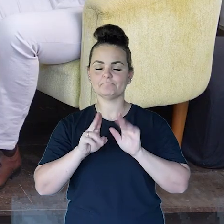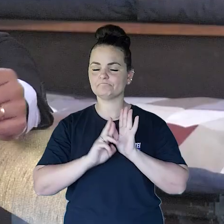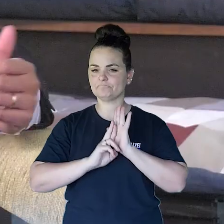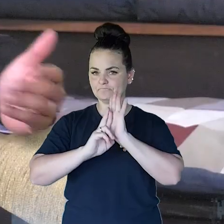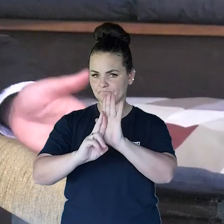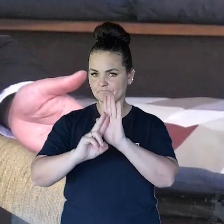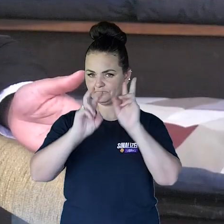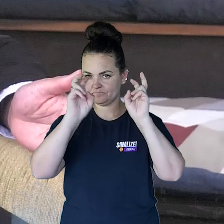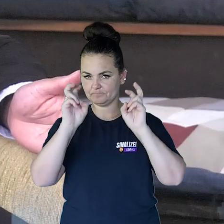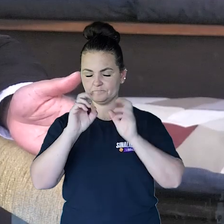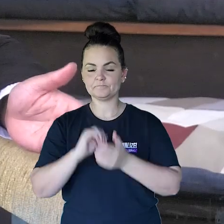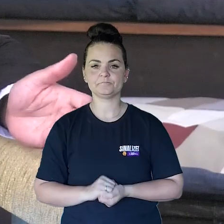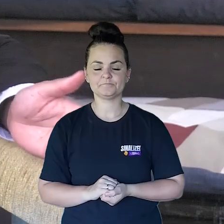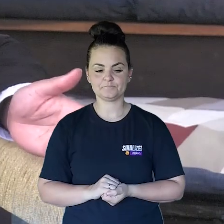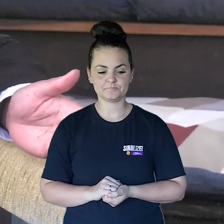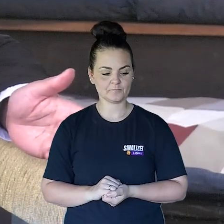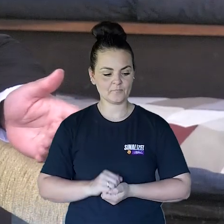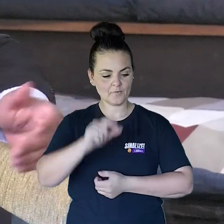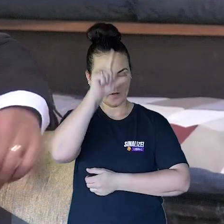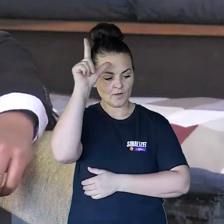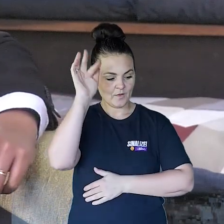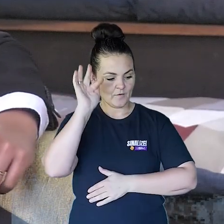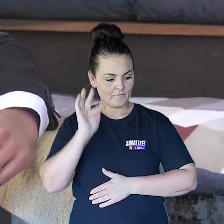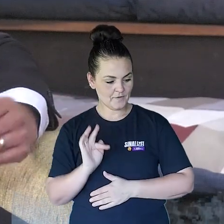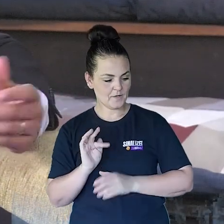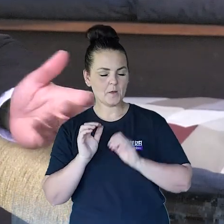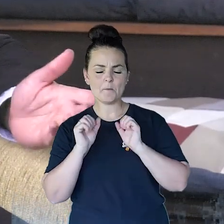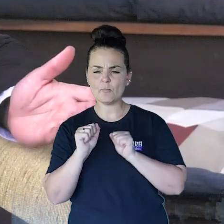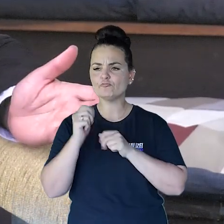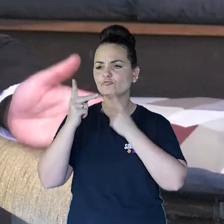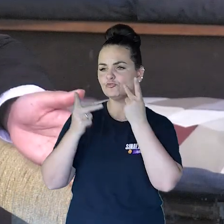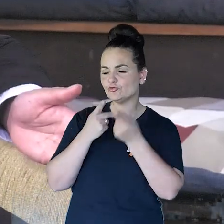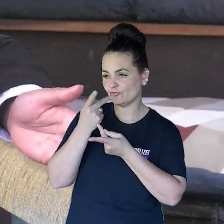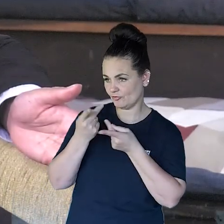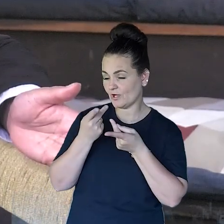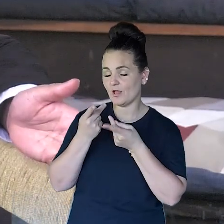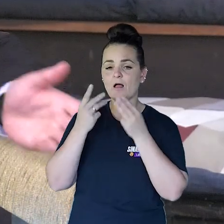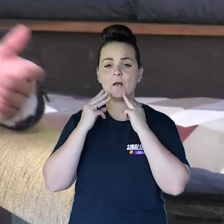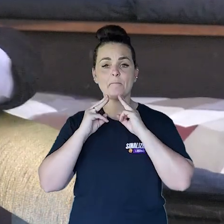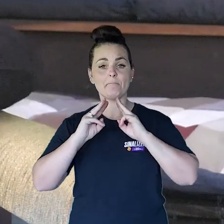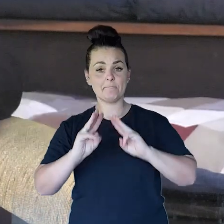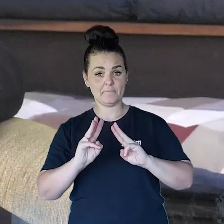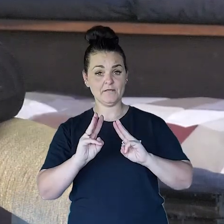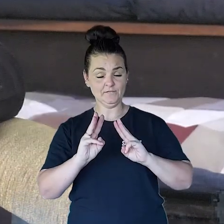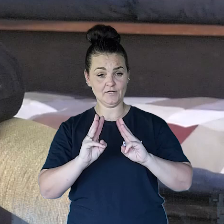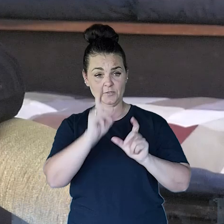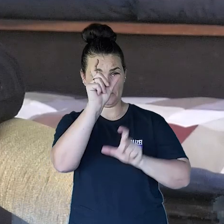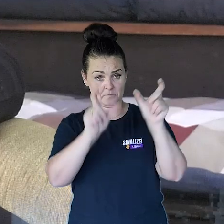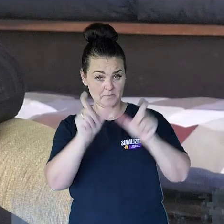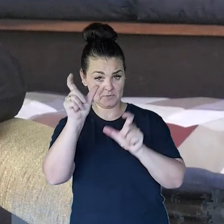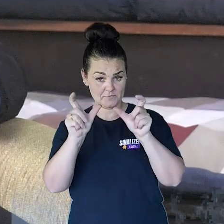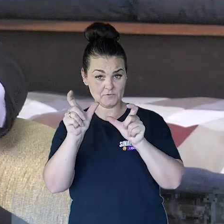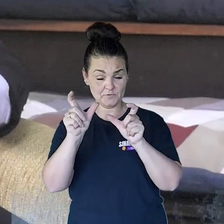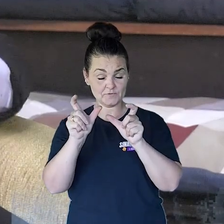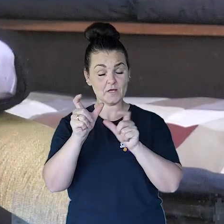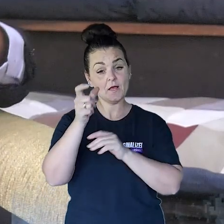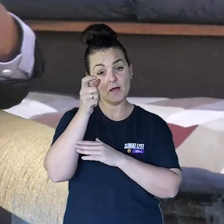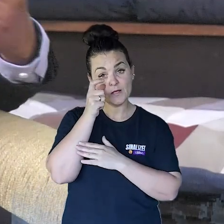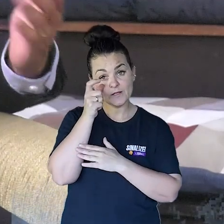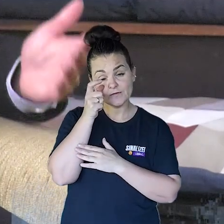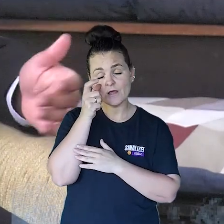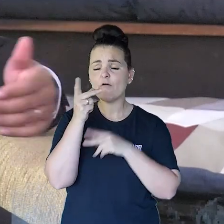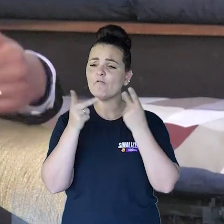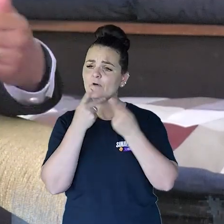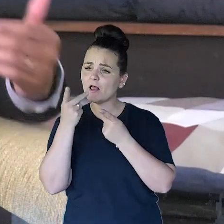representados. Vereador Almeida, agora é o momento que você pode deixar a mensagem para os nossos telespectadores, falando um pouquinho